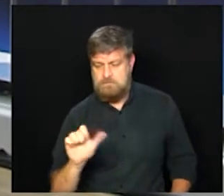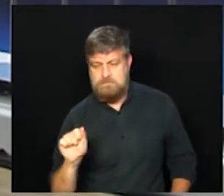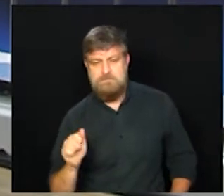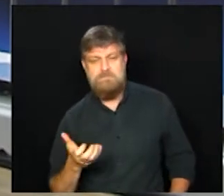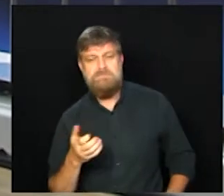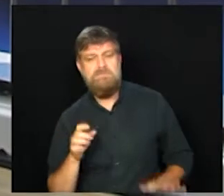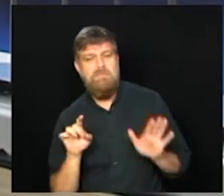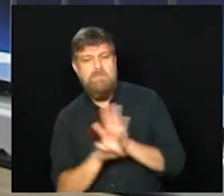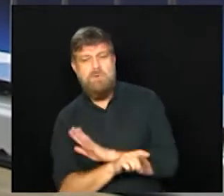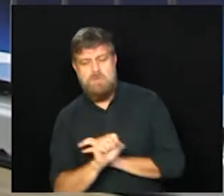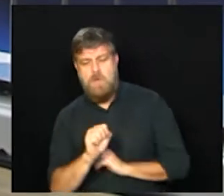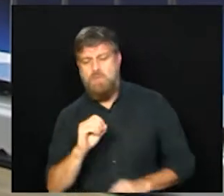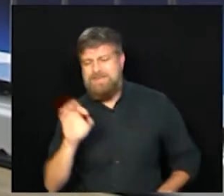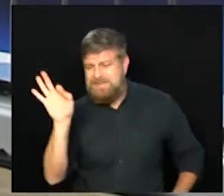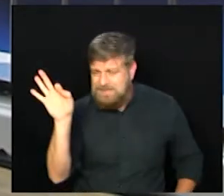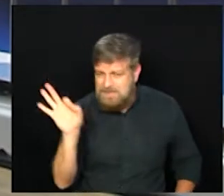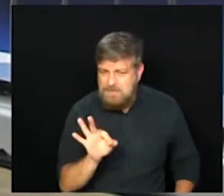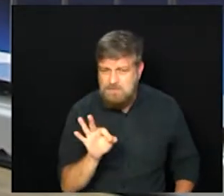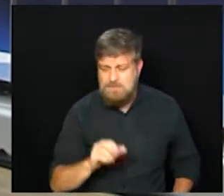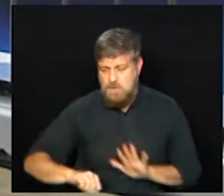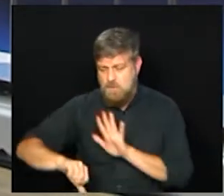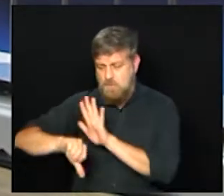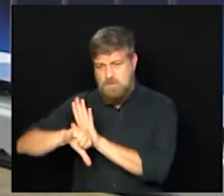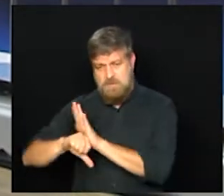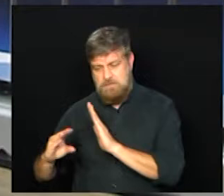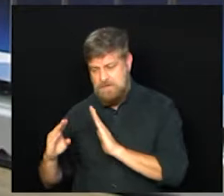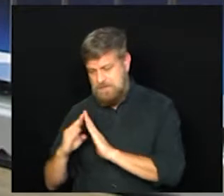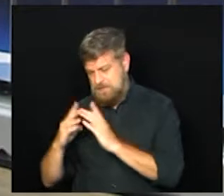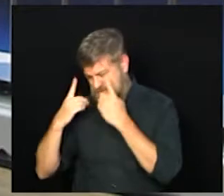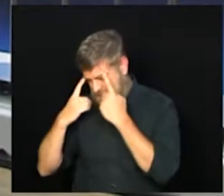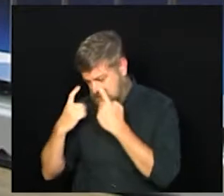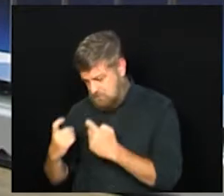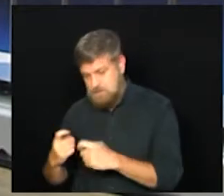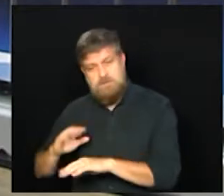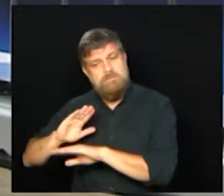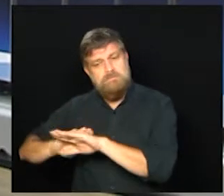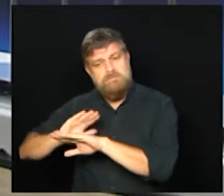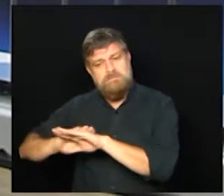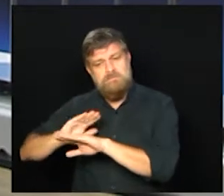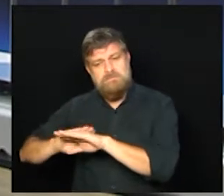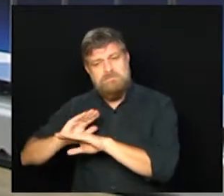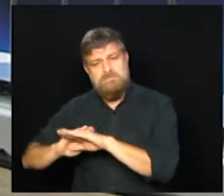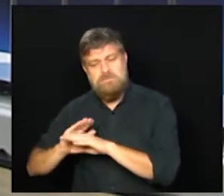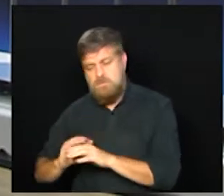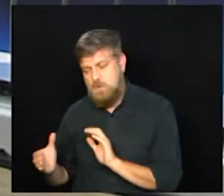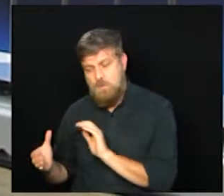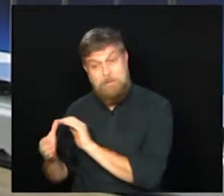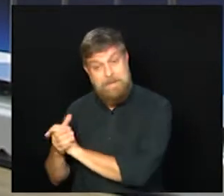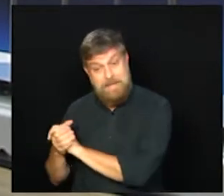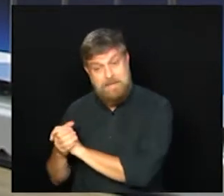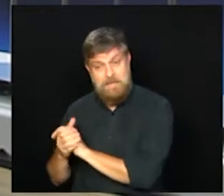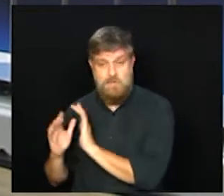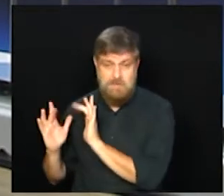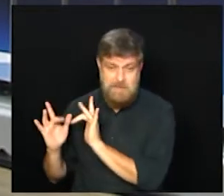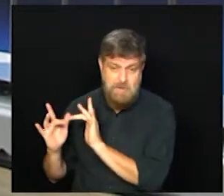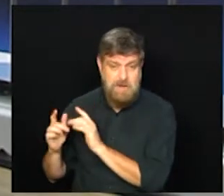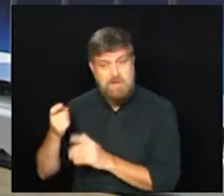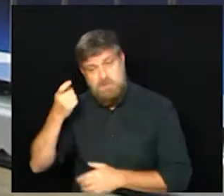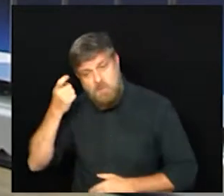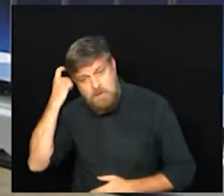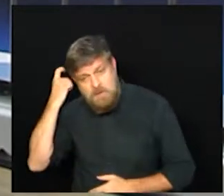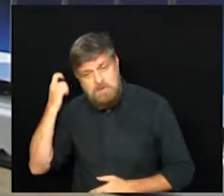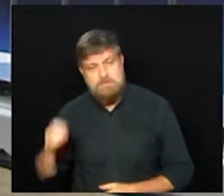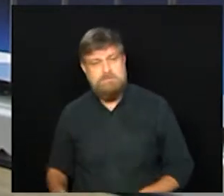de que 80% dos crimes de violência doméstica são cometidos pelo próprio parceiro ou pelo ex.